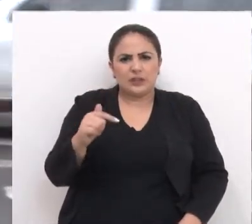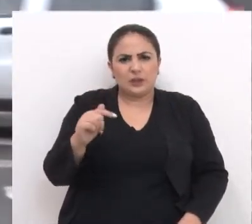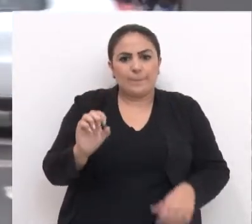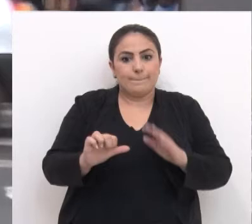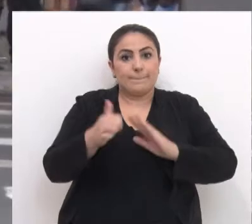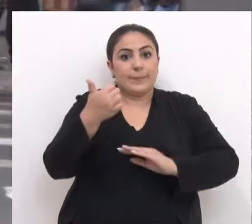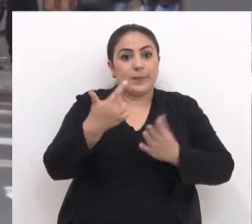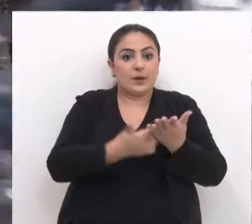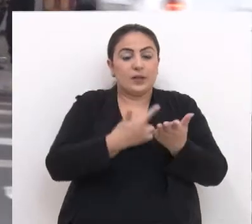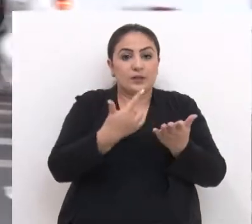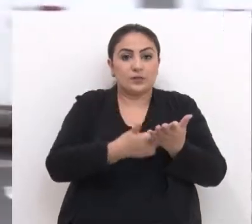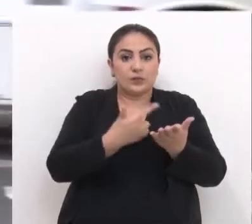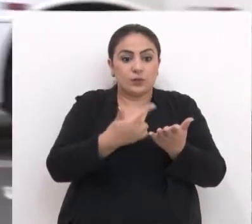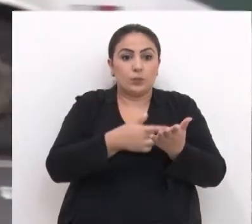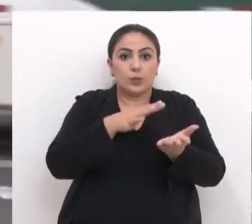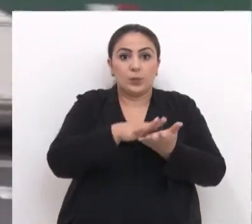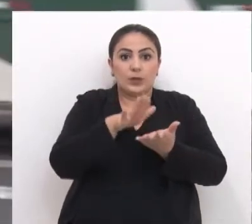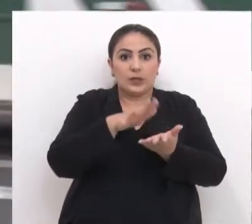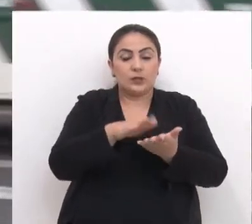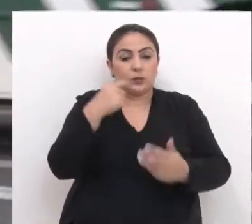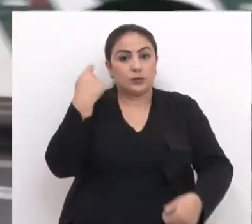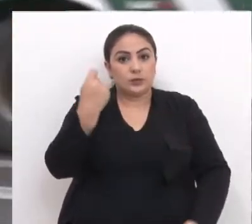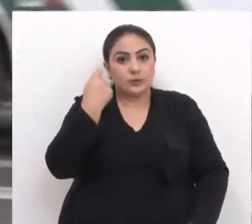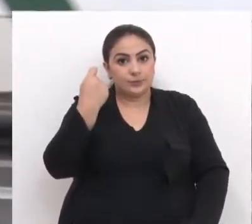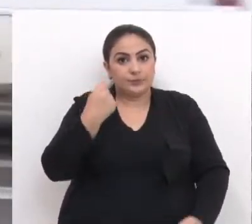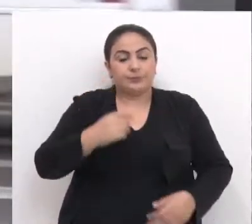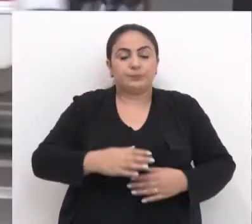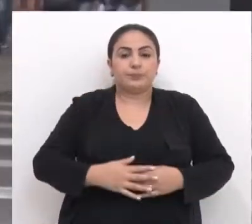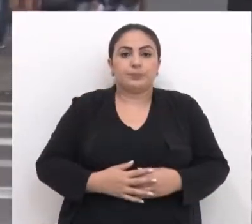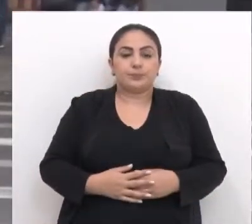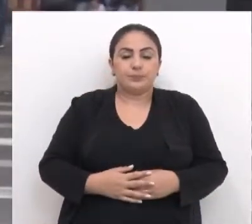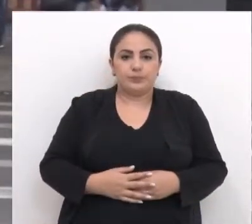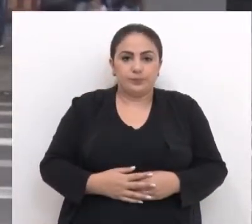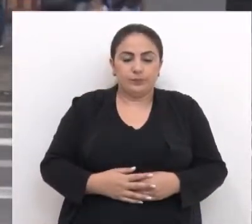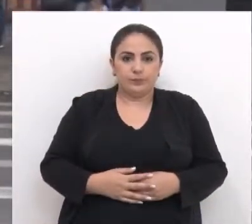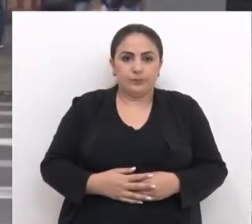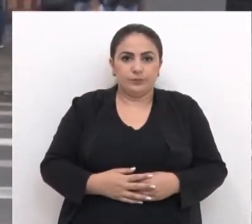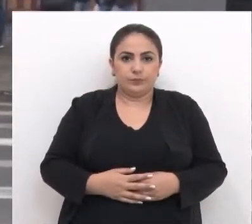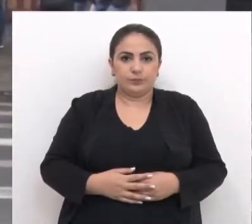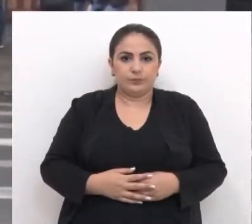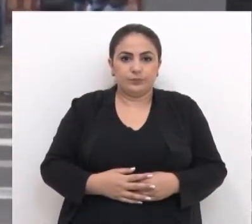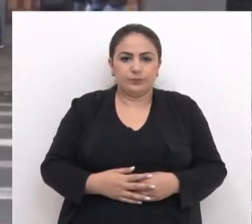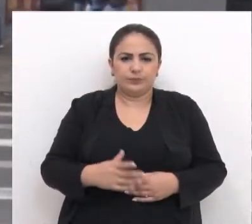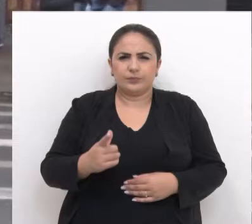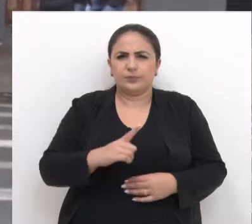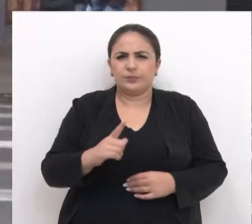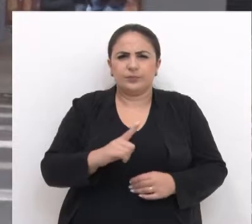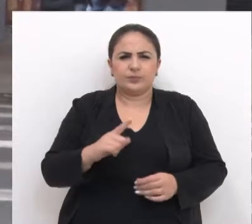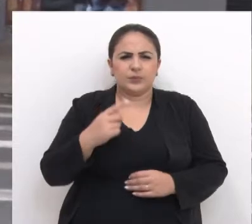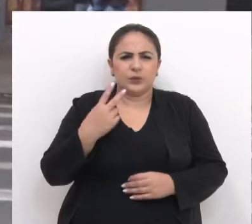1927, um dos primeiros livros editados no Rio Grande do Sul. E eram